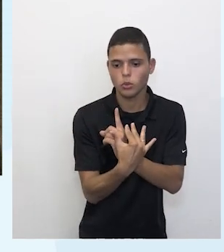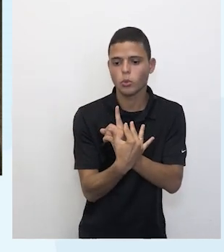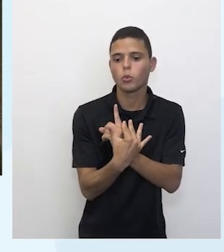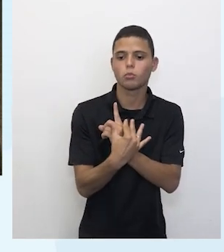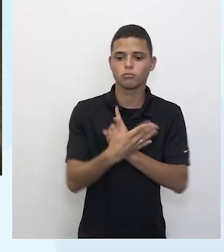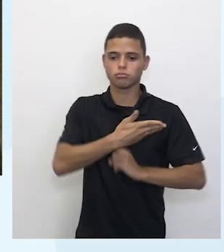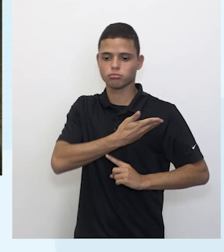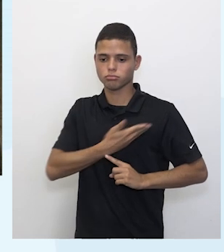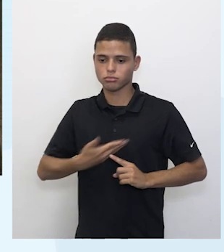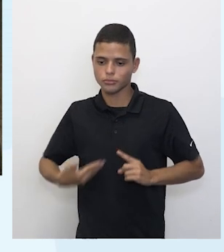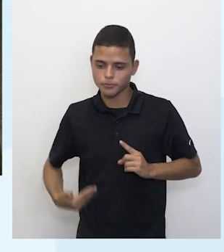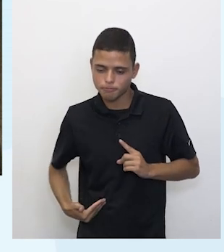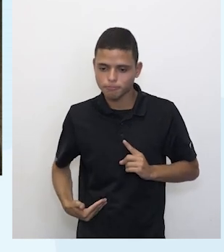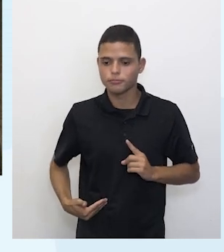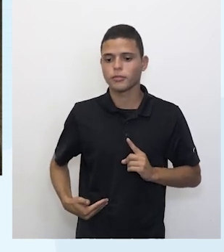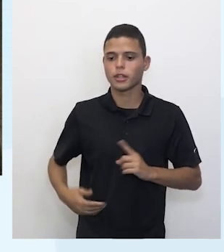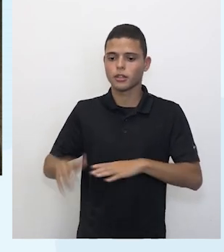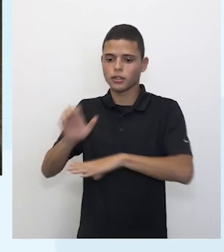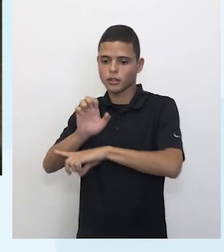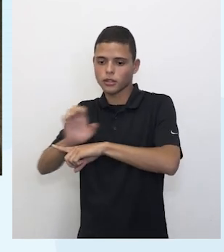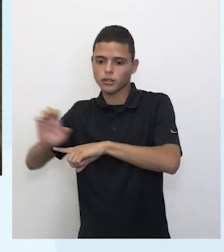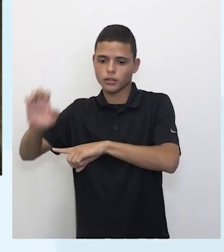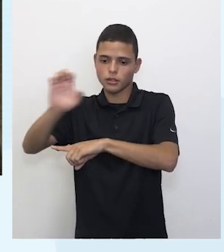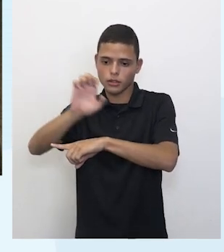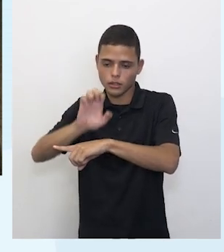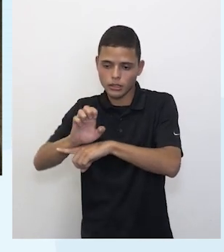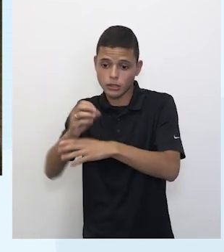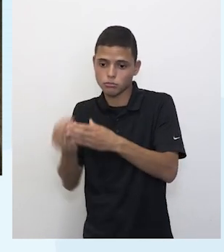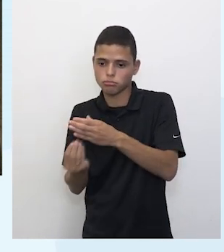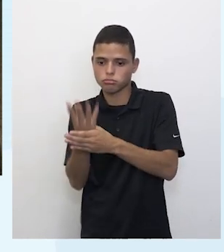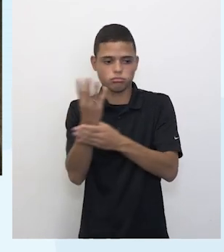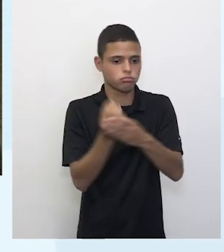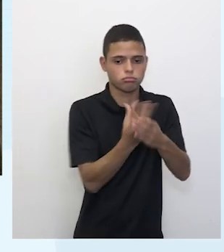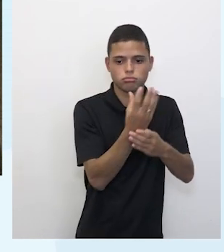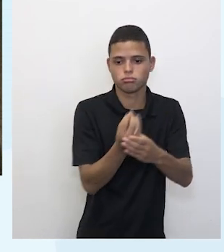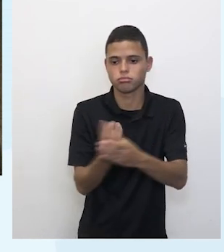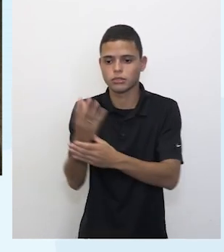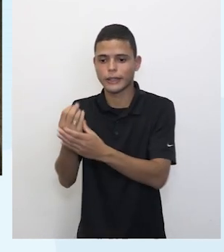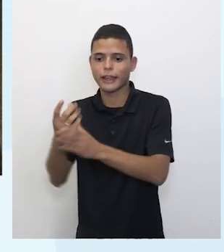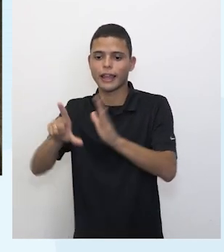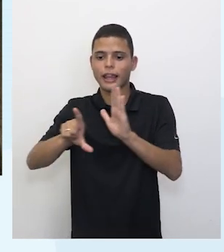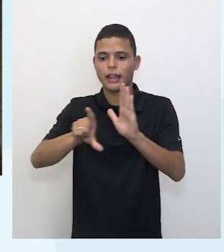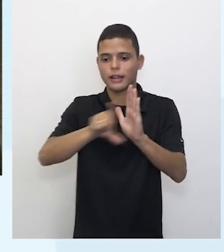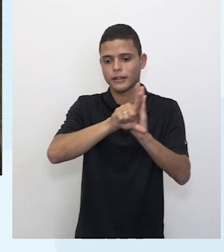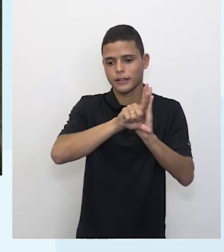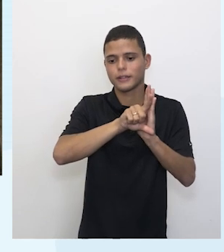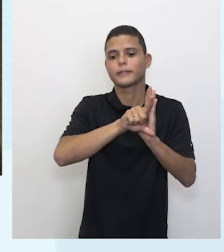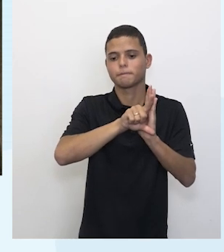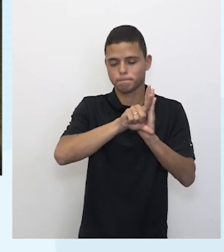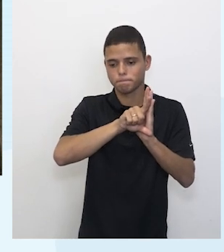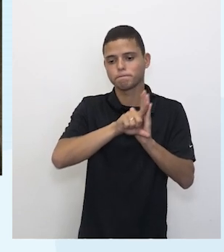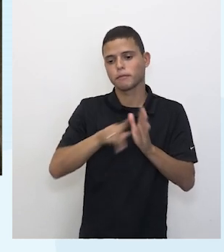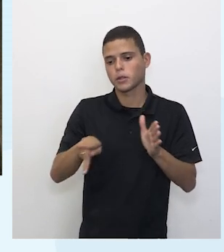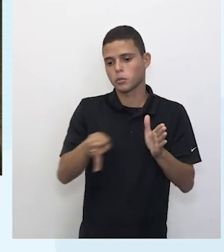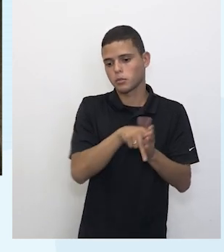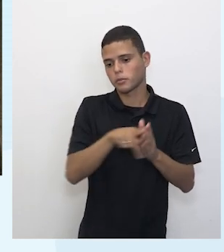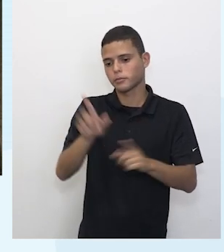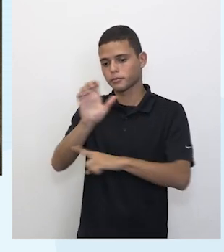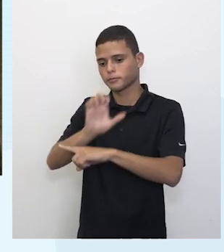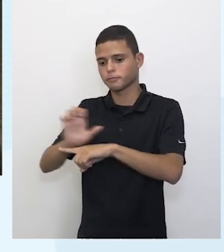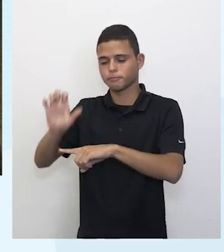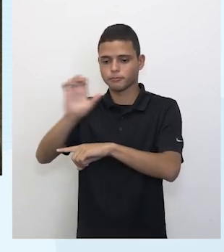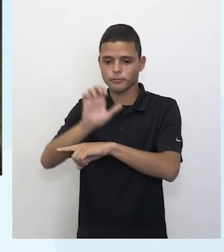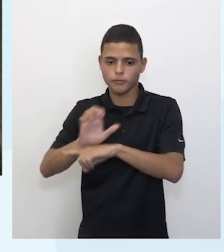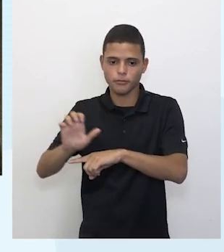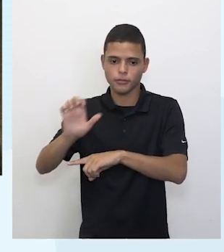Estado, o qual cria leis. Olha que interessante. Basicamente, o Hobbes, o Locke e o Rousseau, né,